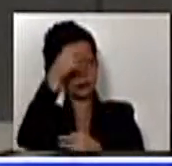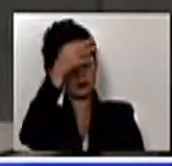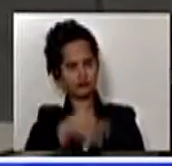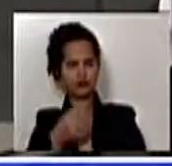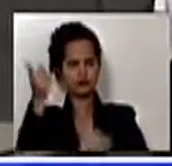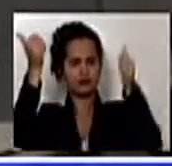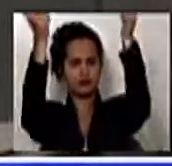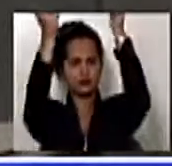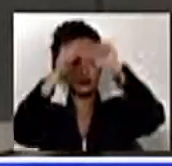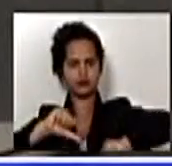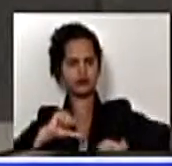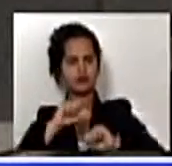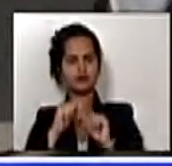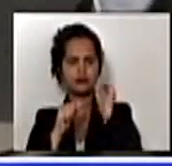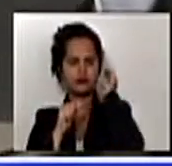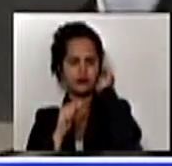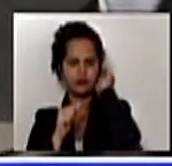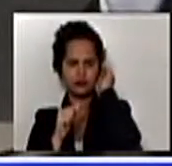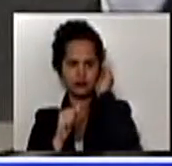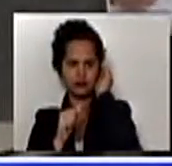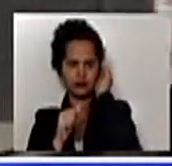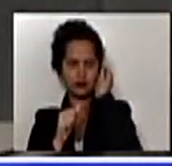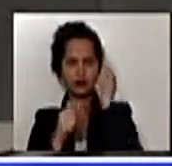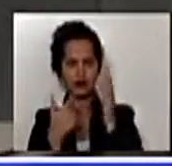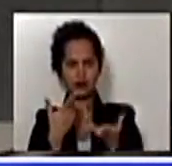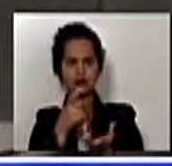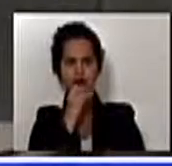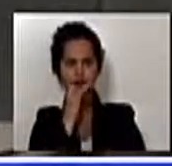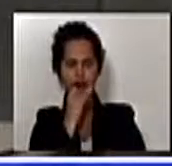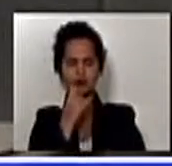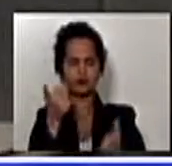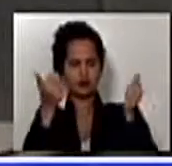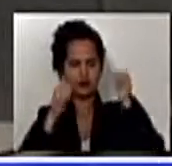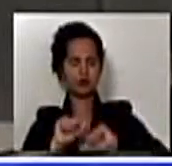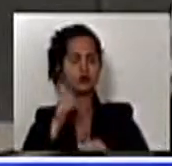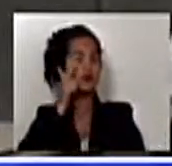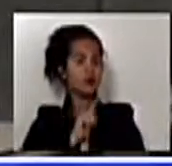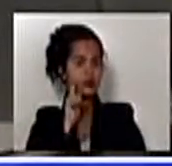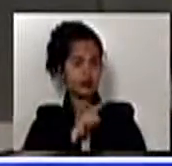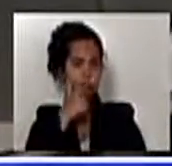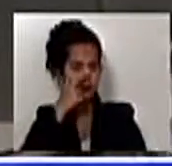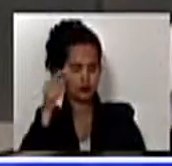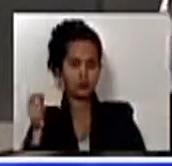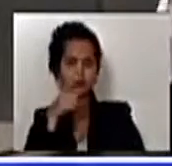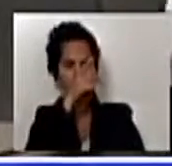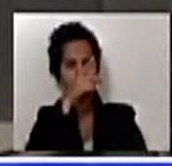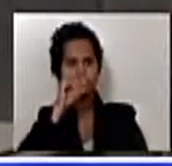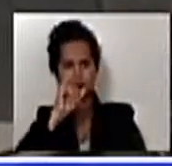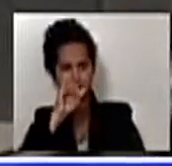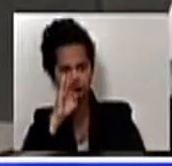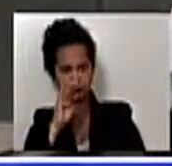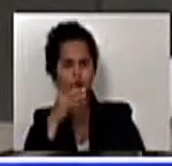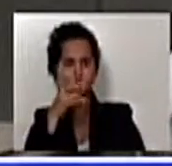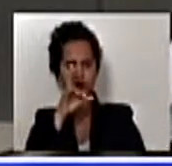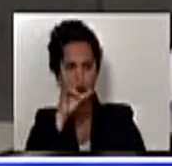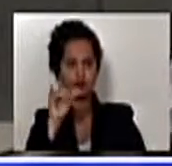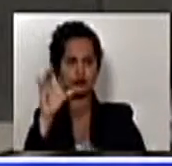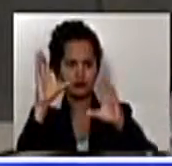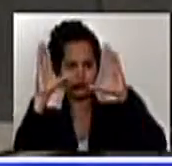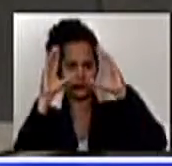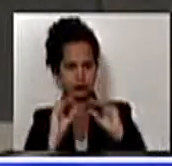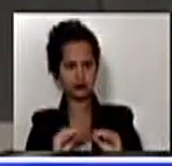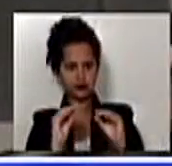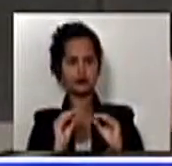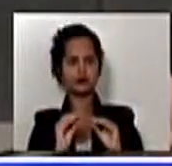crise, a gente saindo dessa crise, e para um ano já se projeta que o PIB, né, tende a diminuir. Quando o PIB